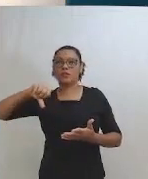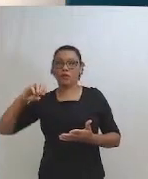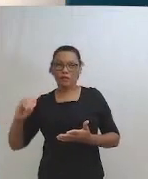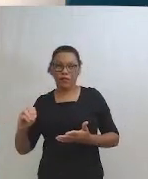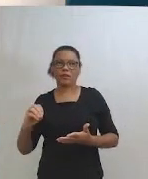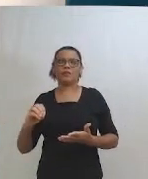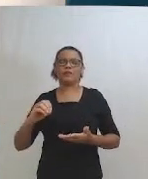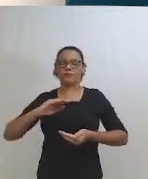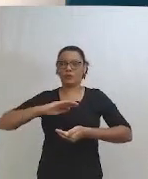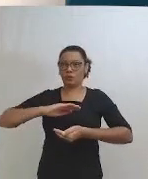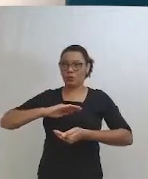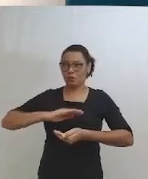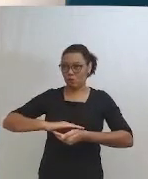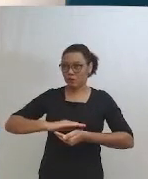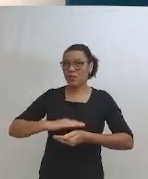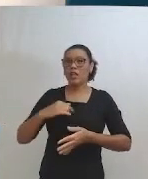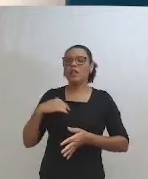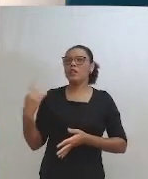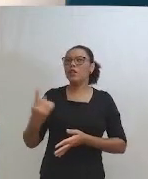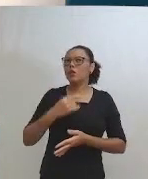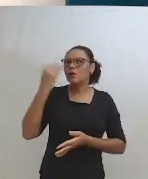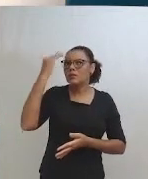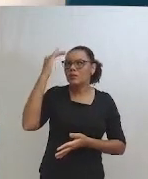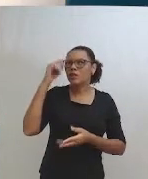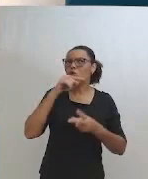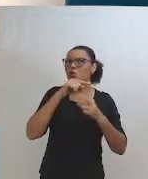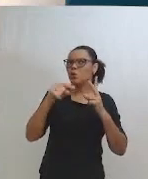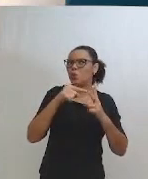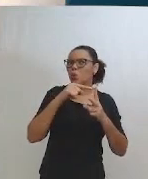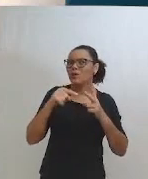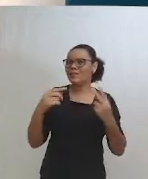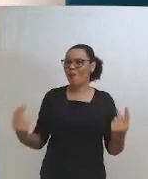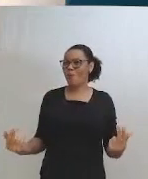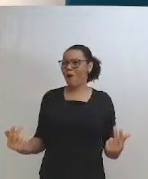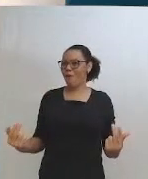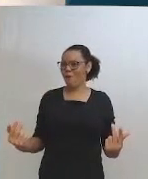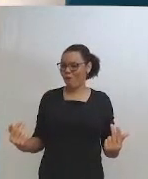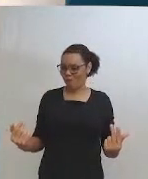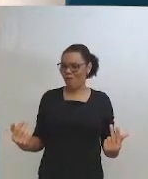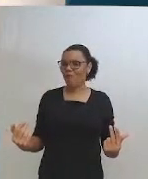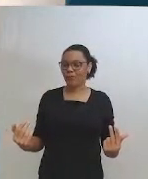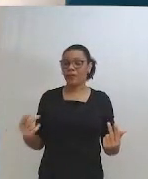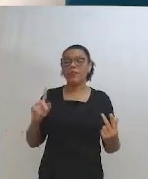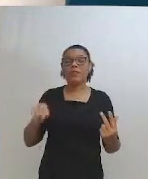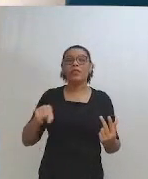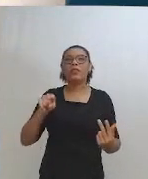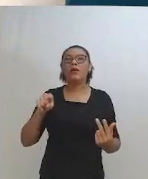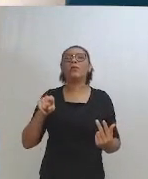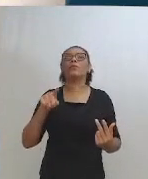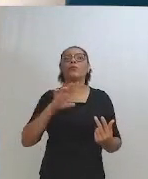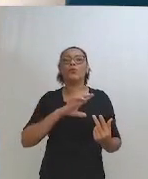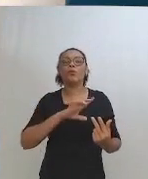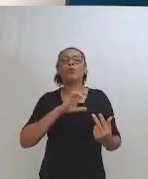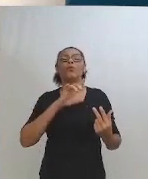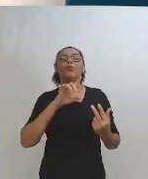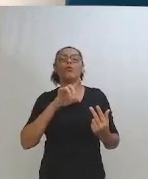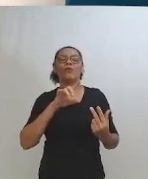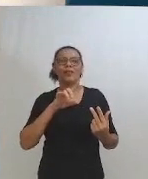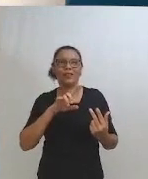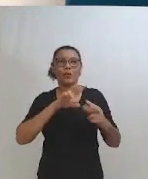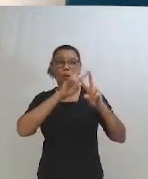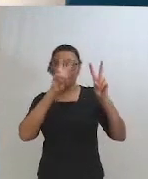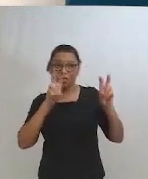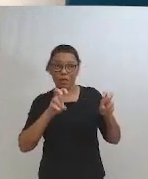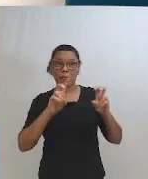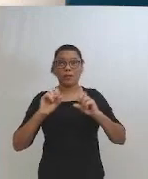não entendamos as duas situações como idênticas. A situação posta no tema que a defesa conhece, no